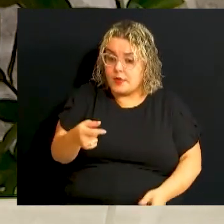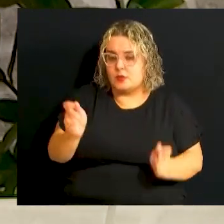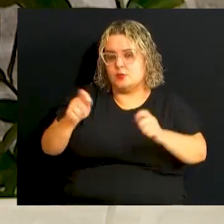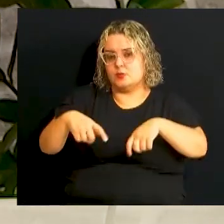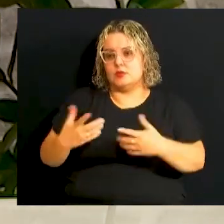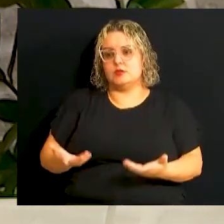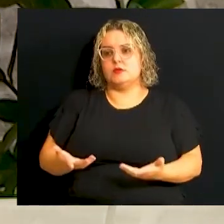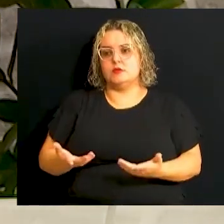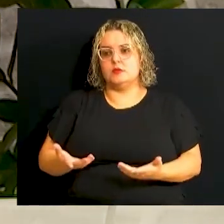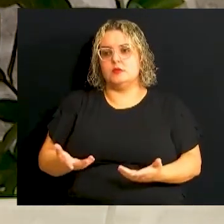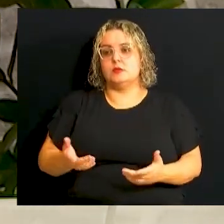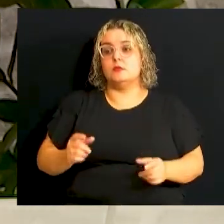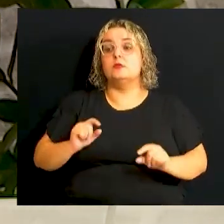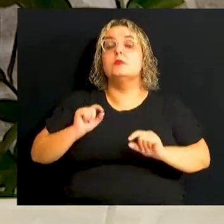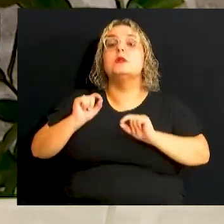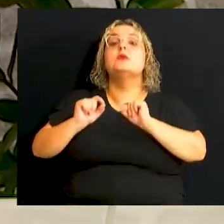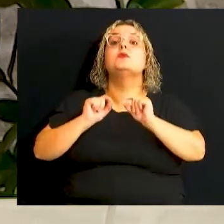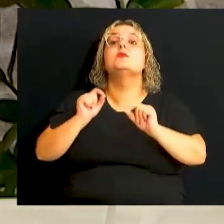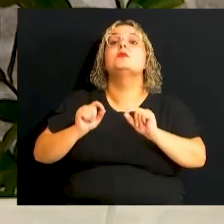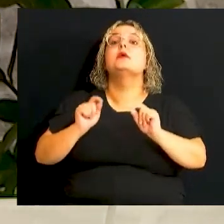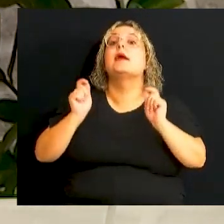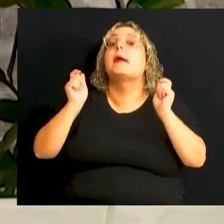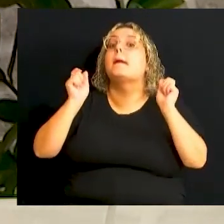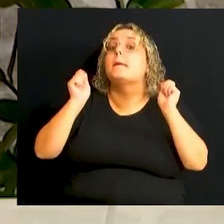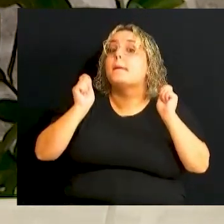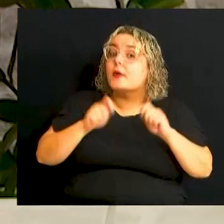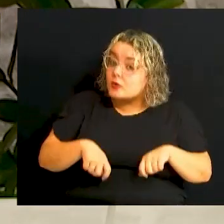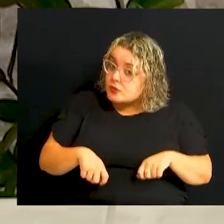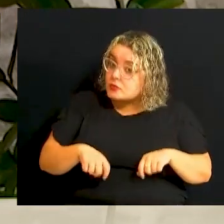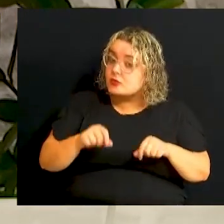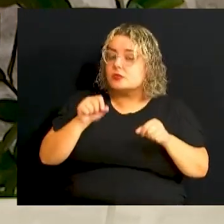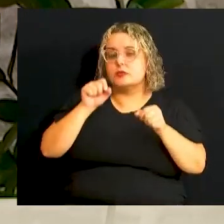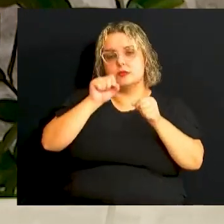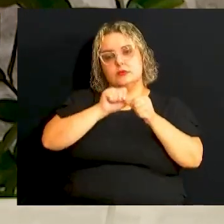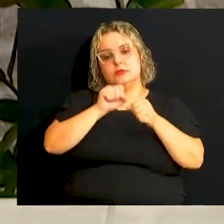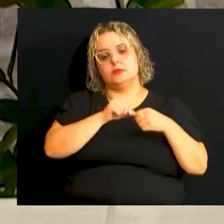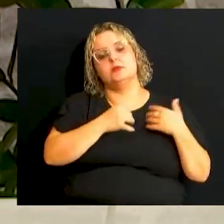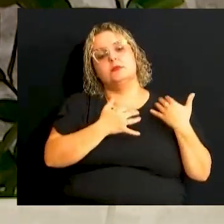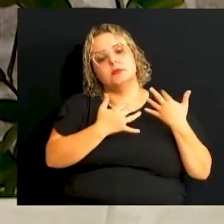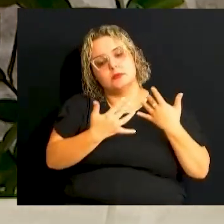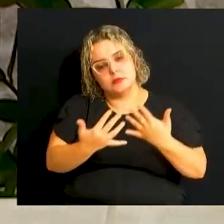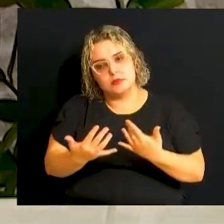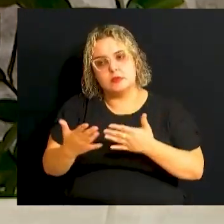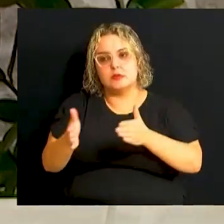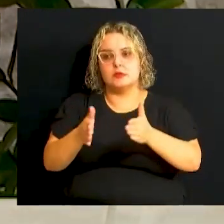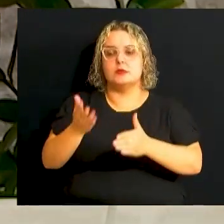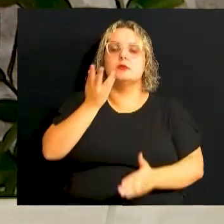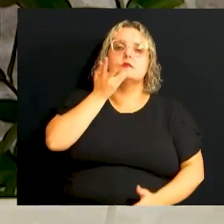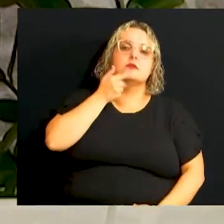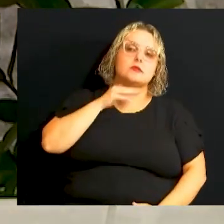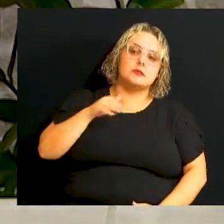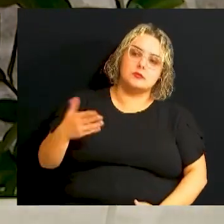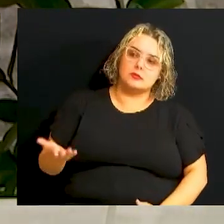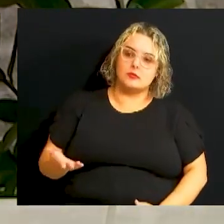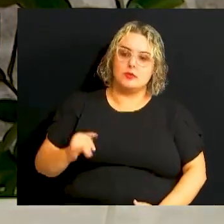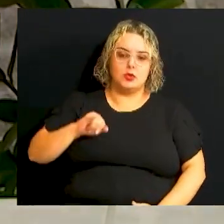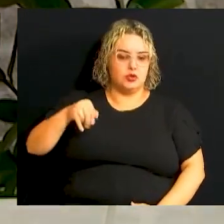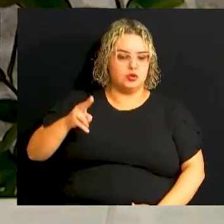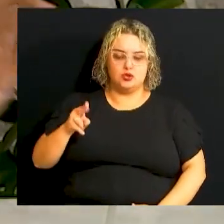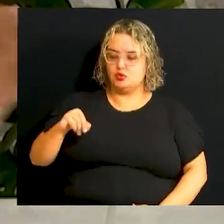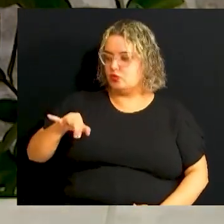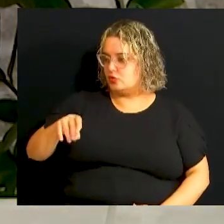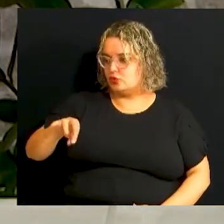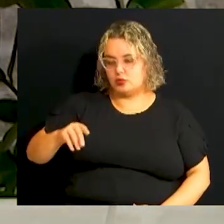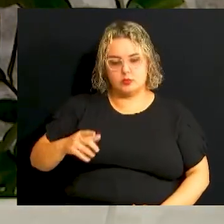menos possível. Mas o que é possível você fazer durante esse período com a criança? Júnior,